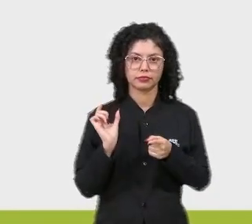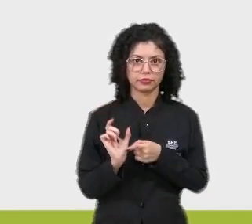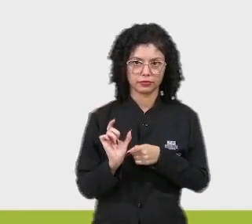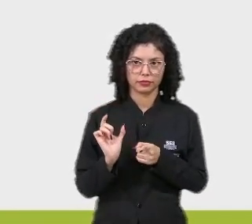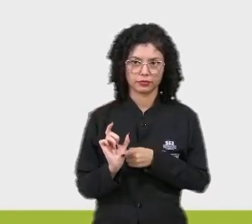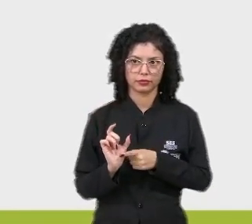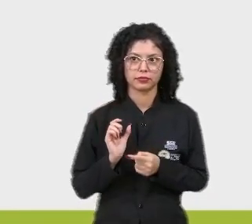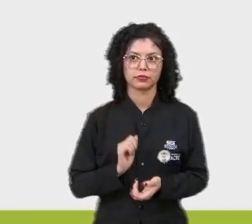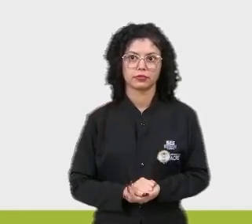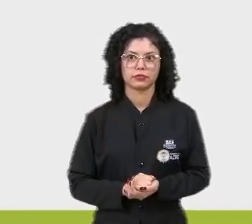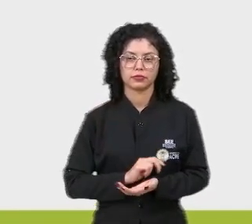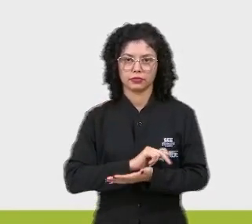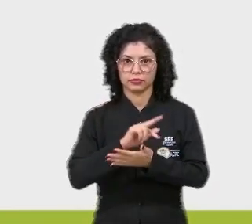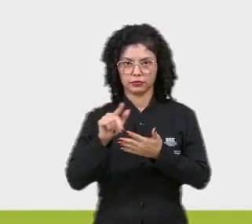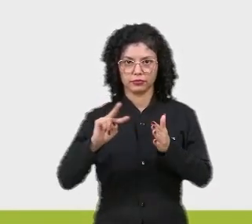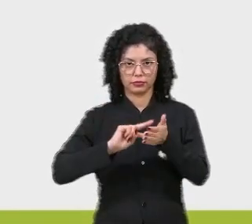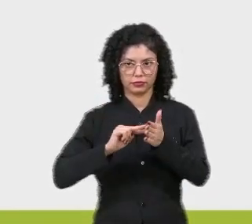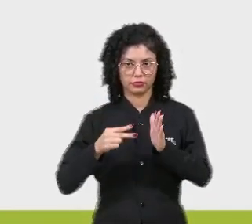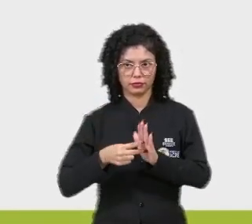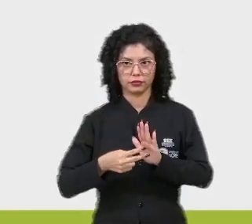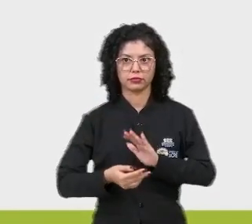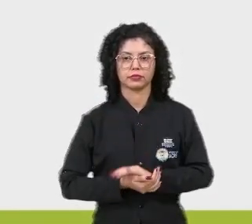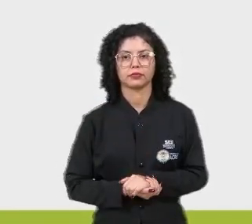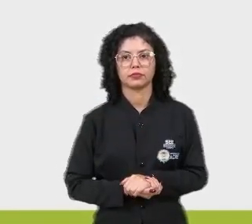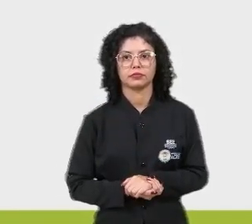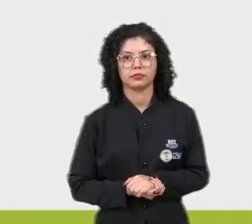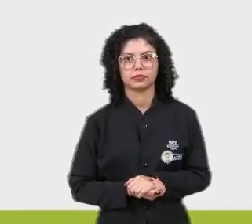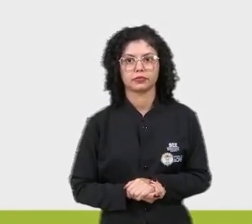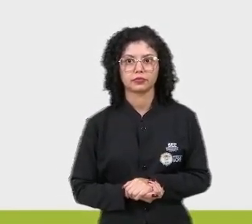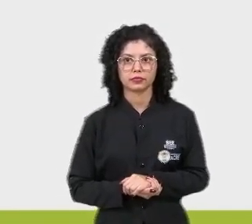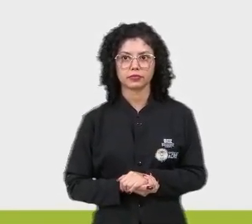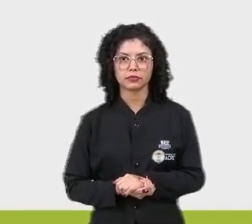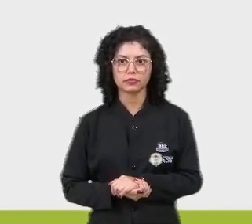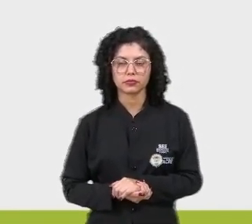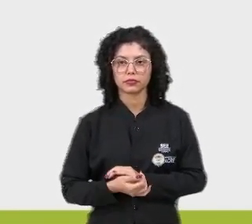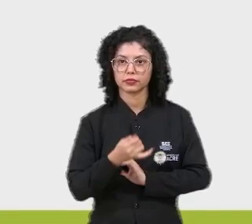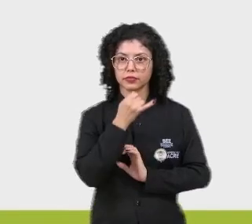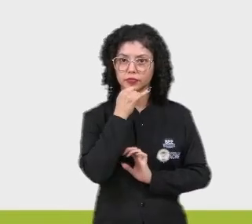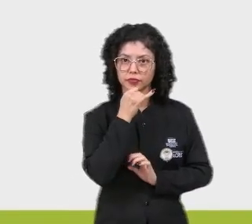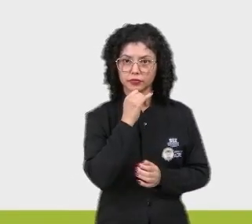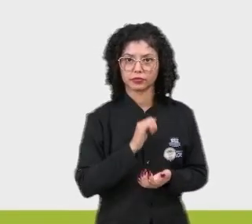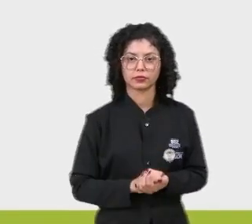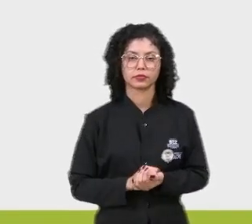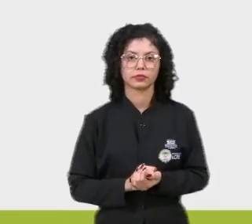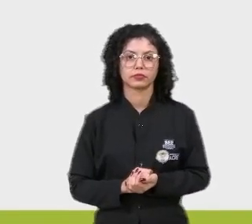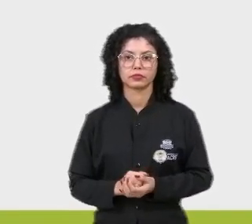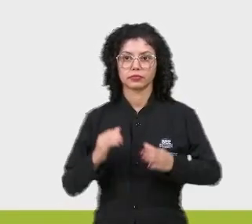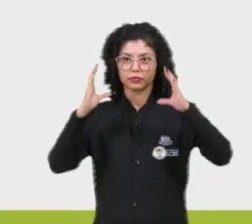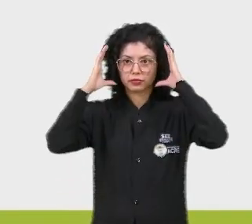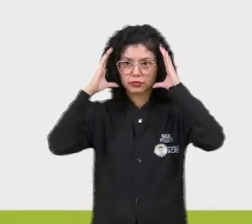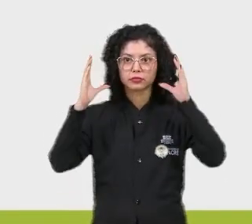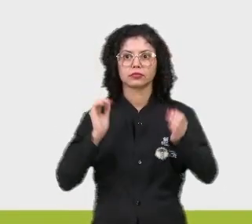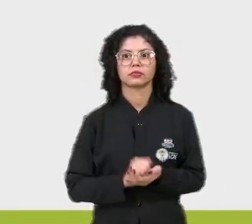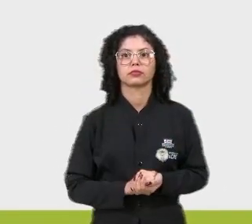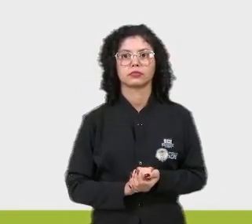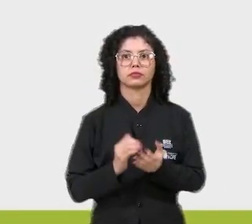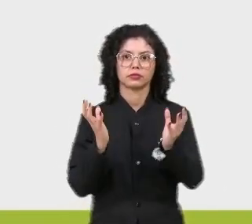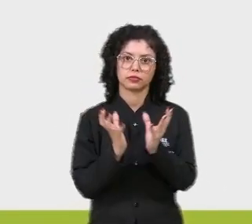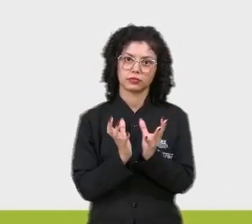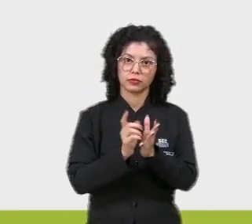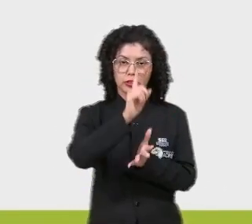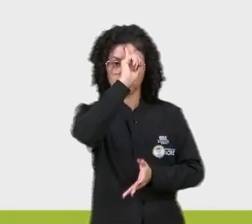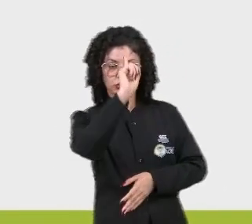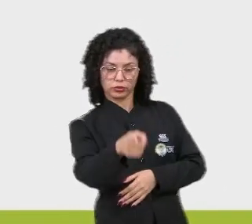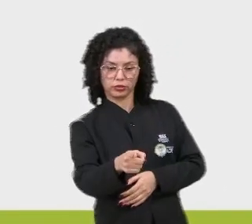palavra com vários significados temos Aí o exemplo da palavra cabeça cabeça do grupo seria o